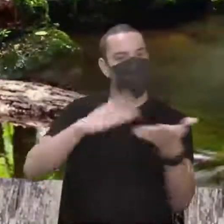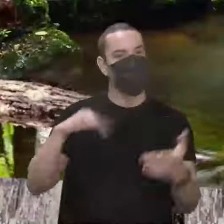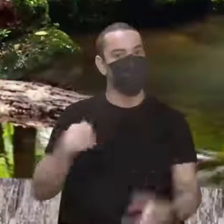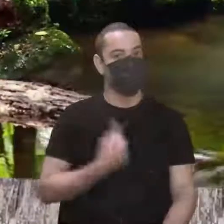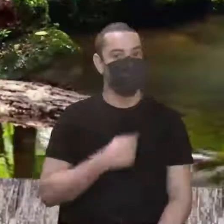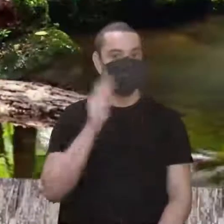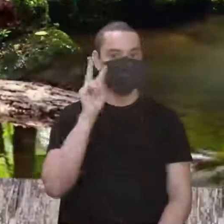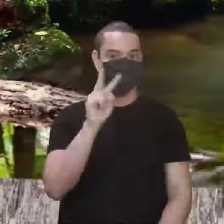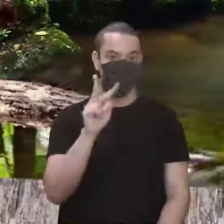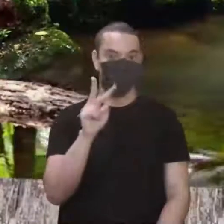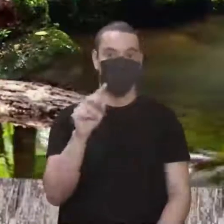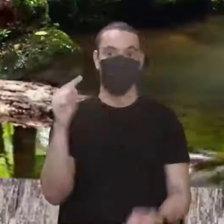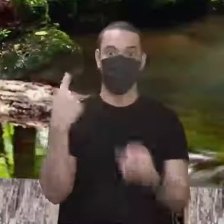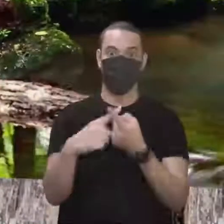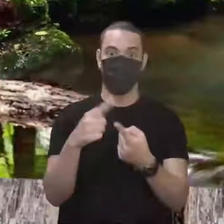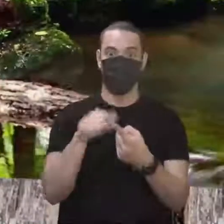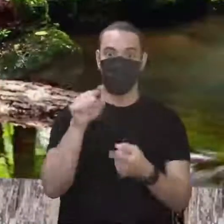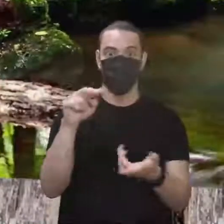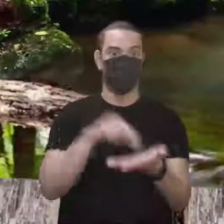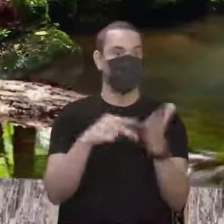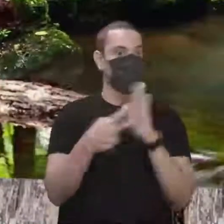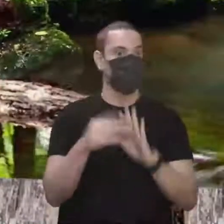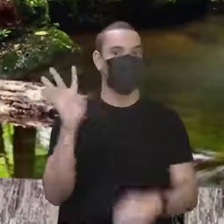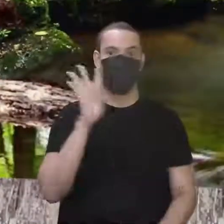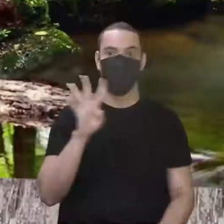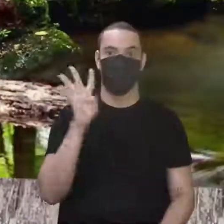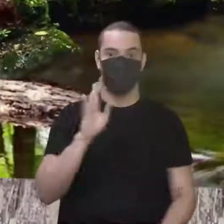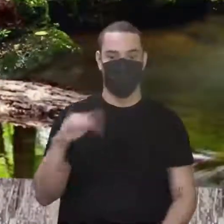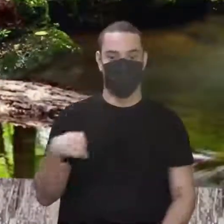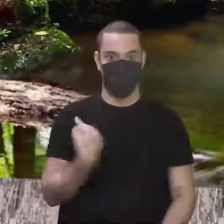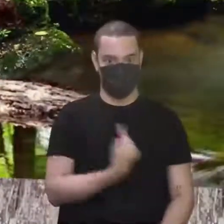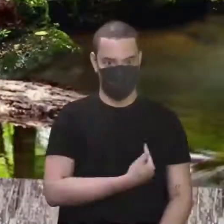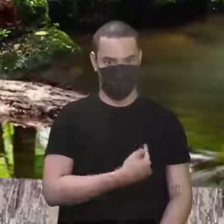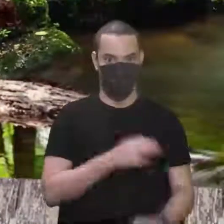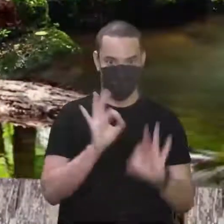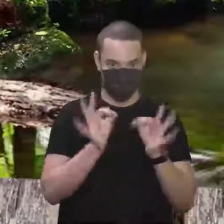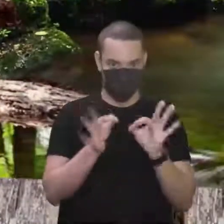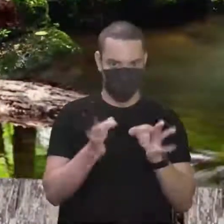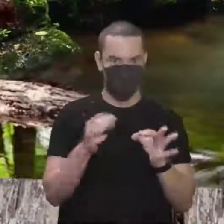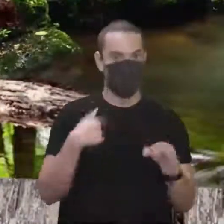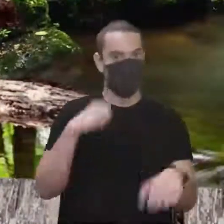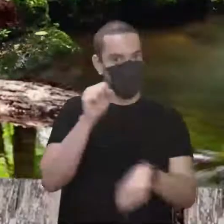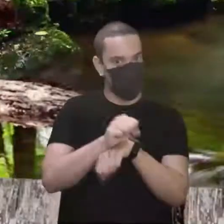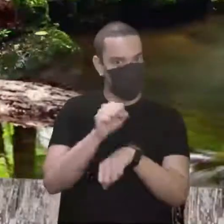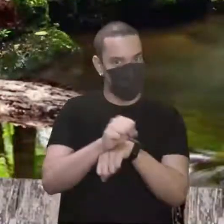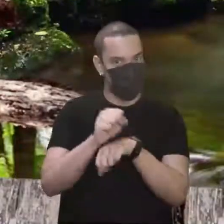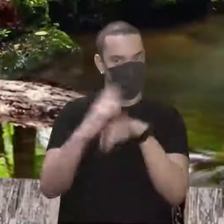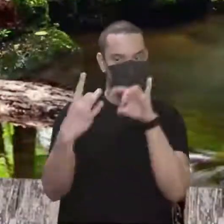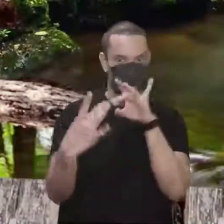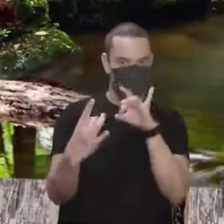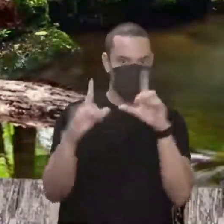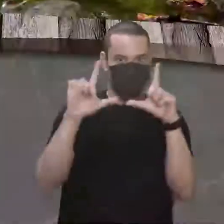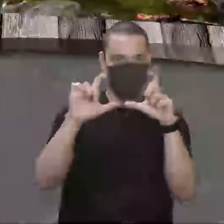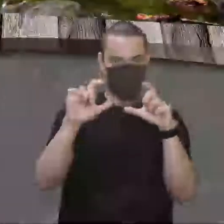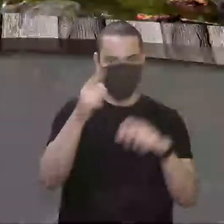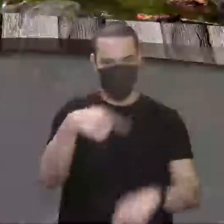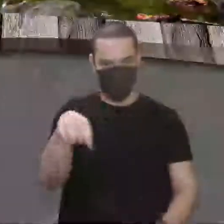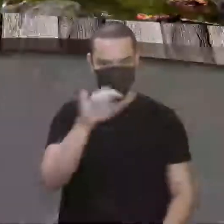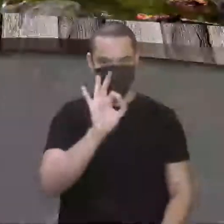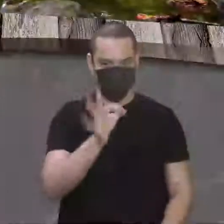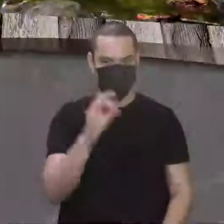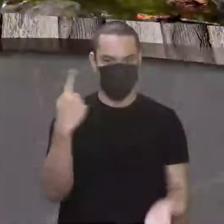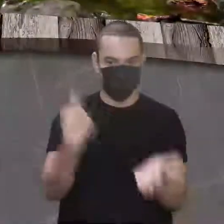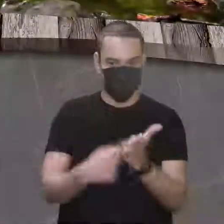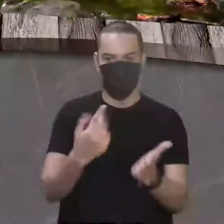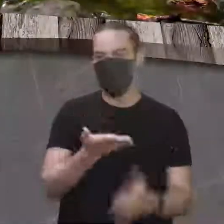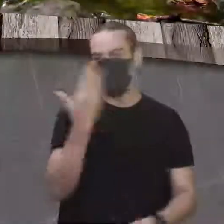bom? Isso é muito legal, muito gratificante para nós, tá bom? Vou ficar aguardando, certinho? Combinado, né? Vamos para